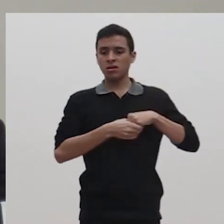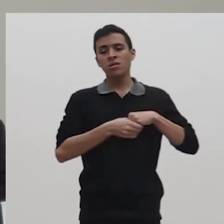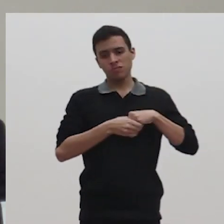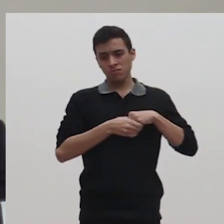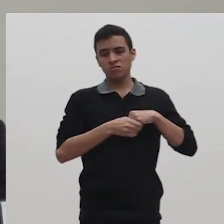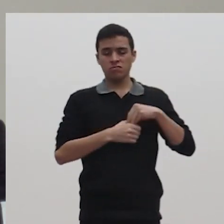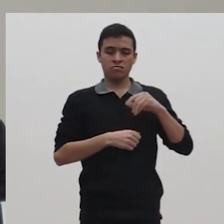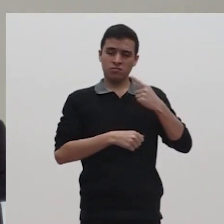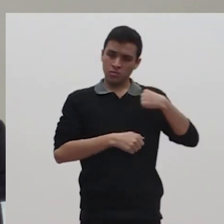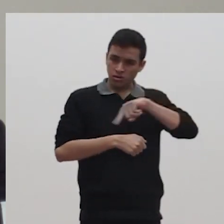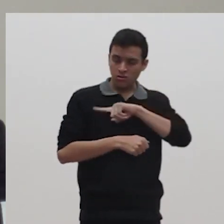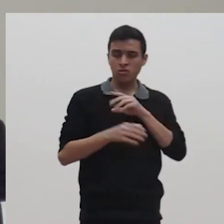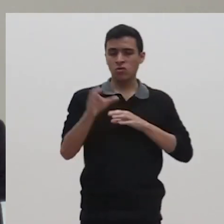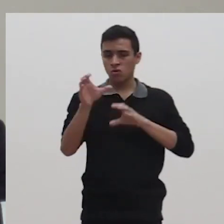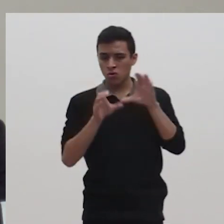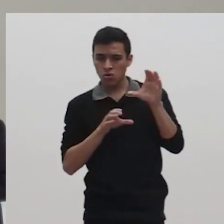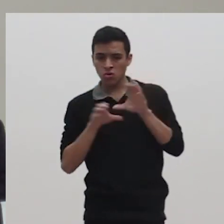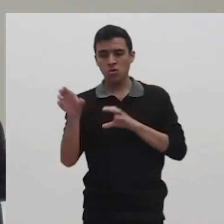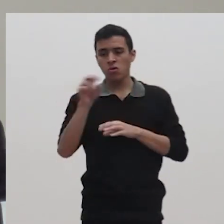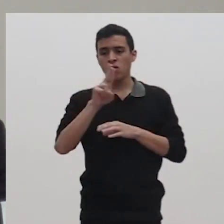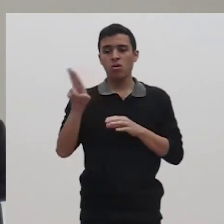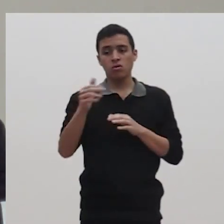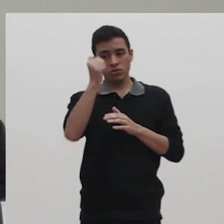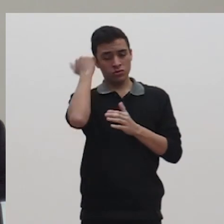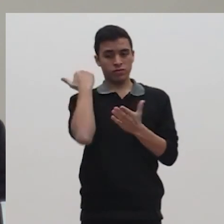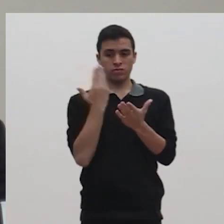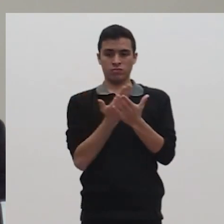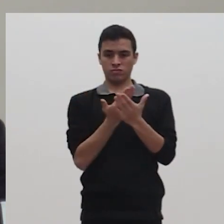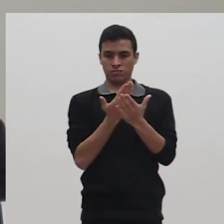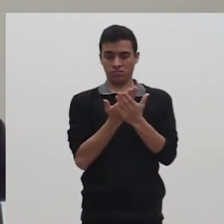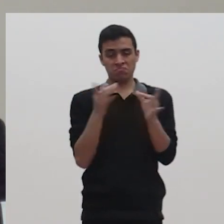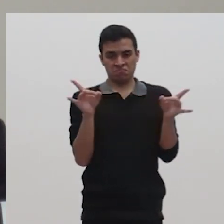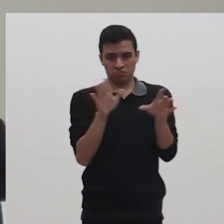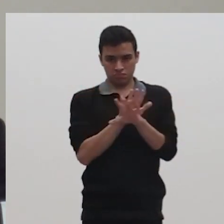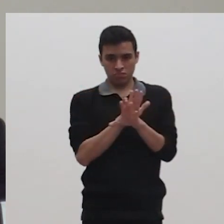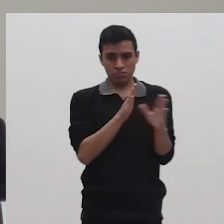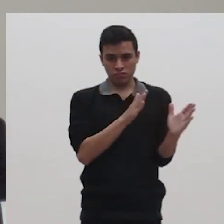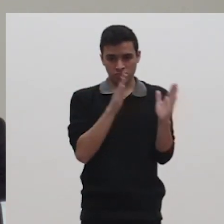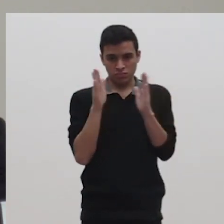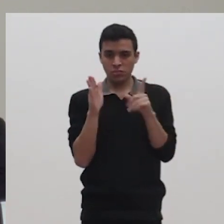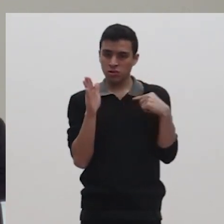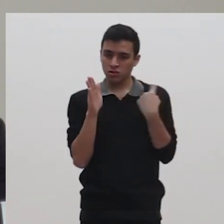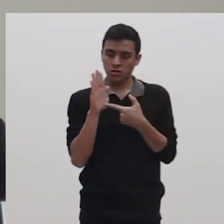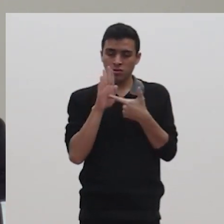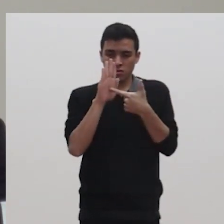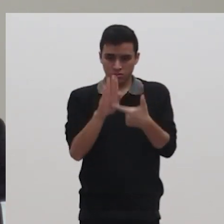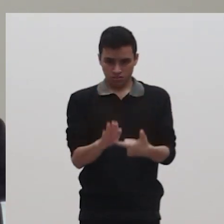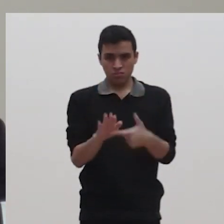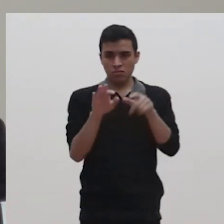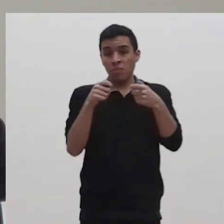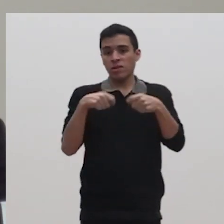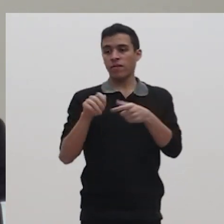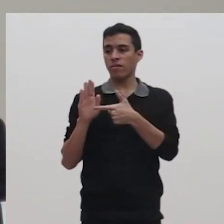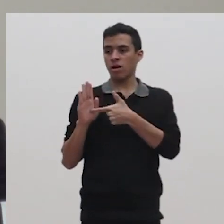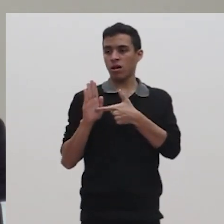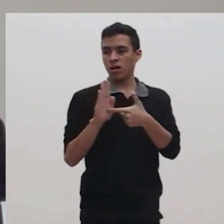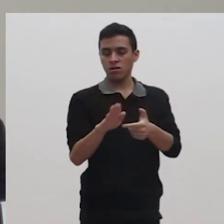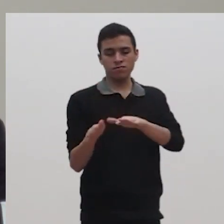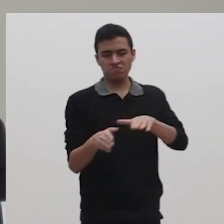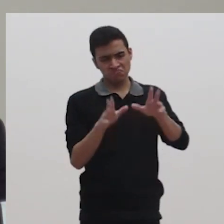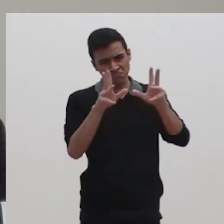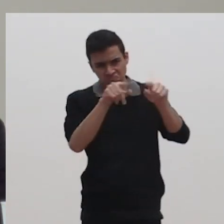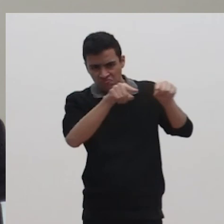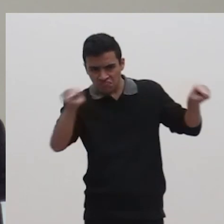porque fizemos concursos ou prestamos vestibular. Essa parte nós já provamos, não precisamos mais provar. Todos nós